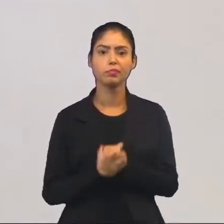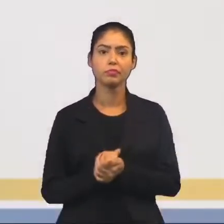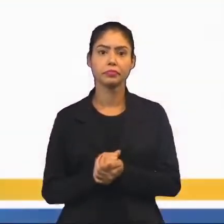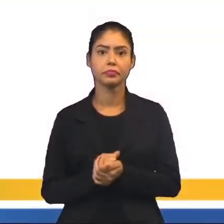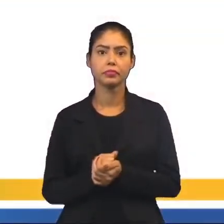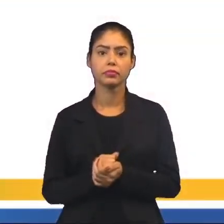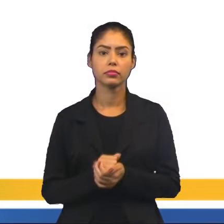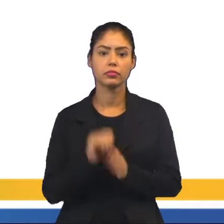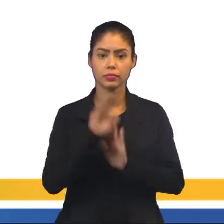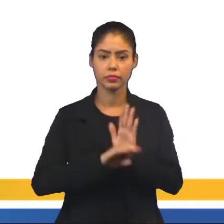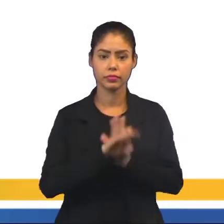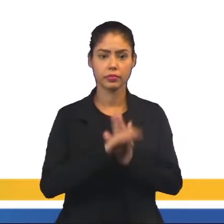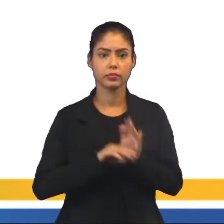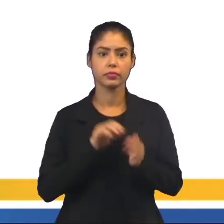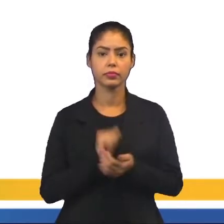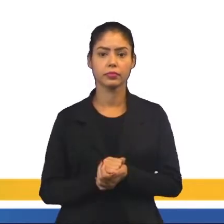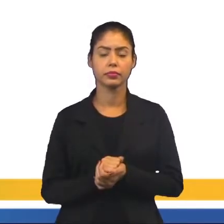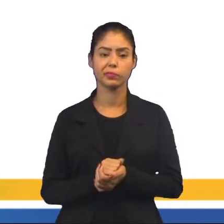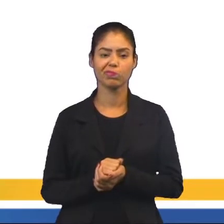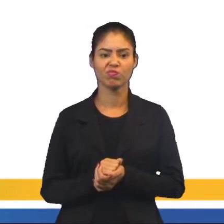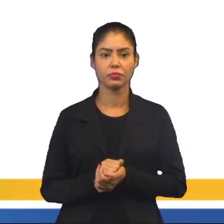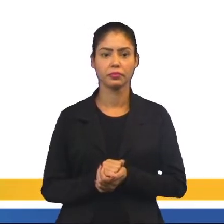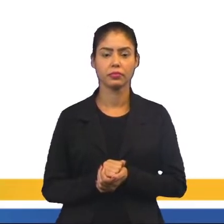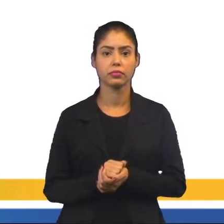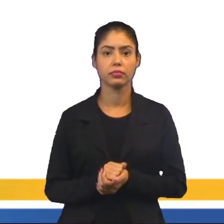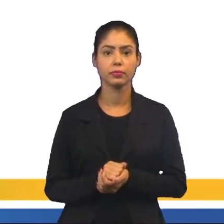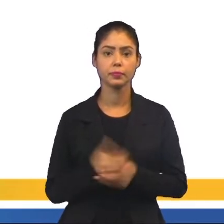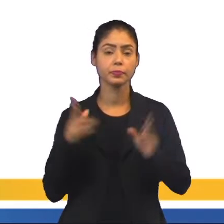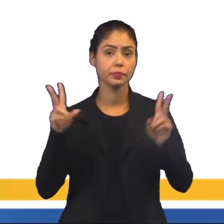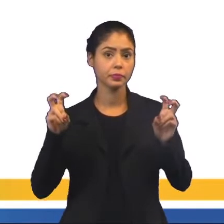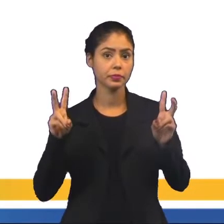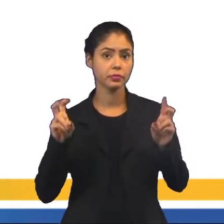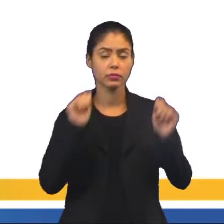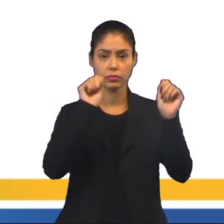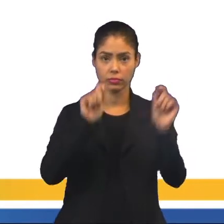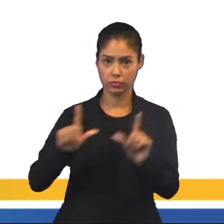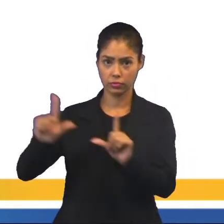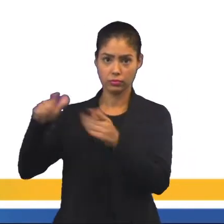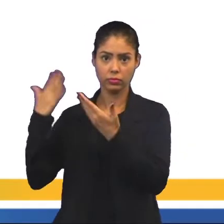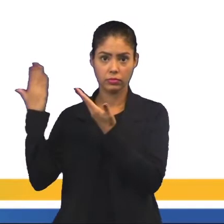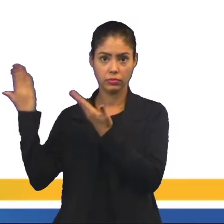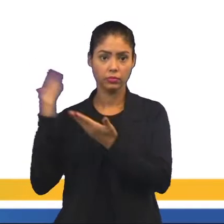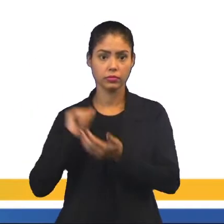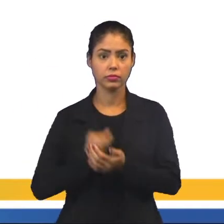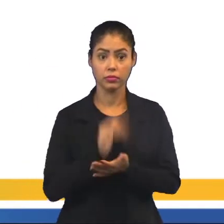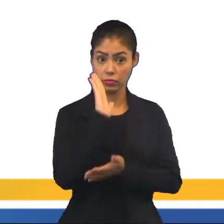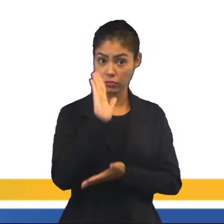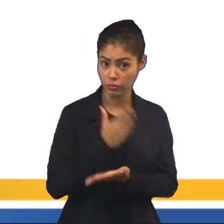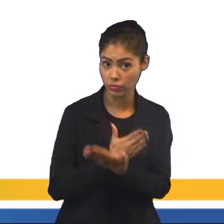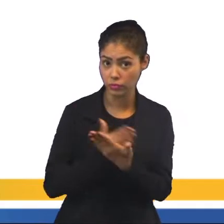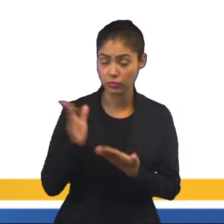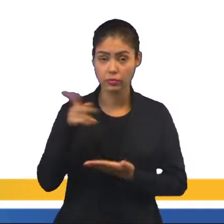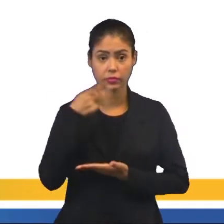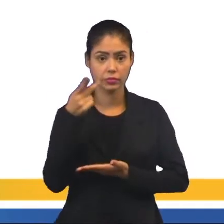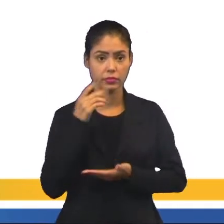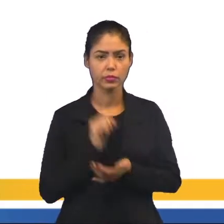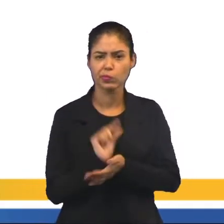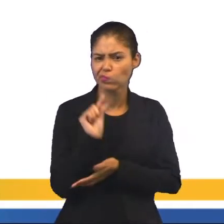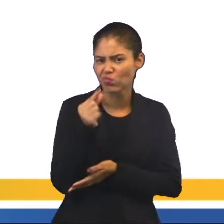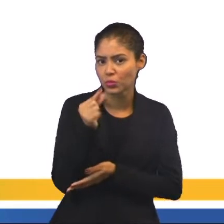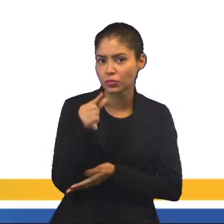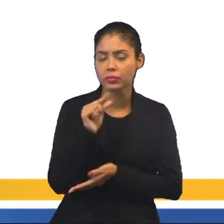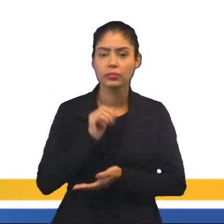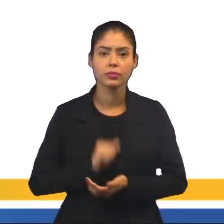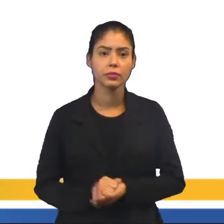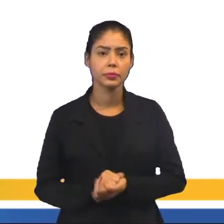esse nosso conteúdo, ok? Então, nesse primeiro slide aí, já iniciamos falando um